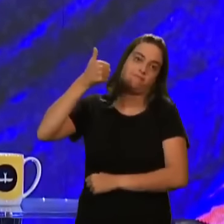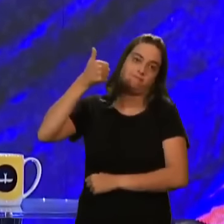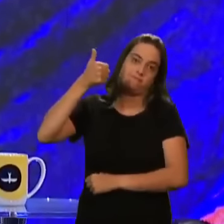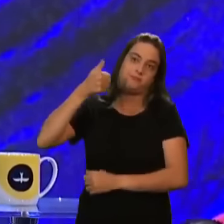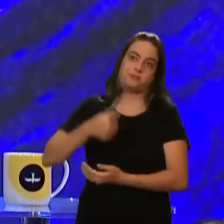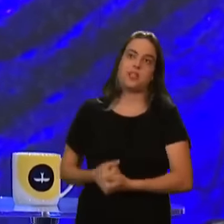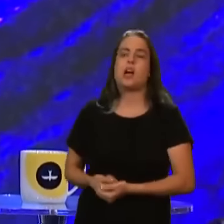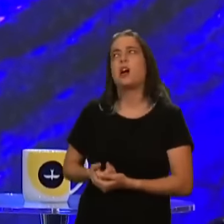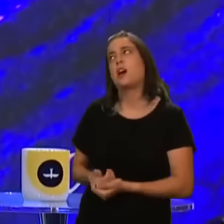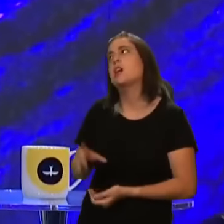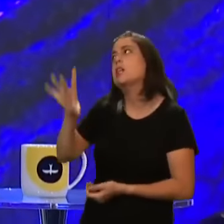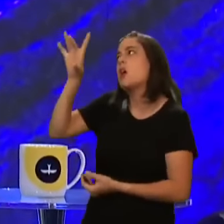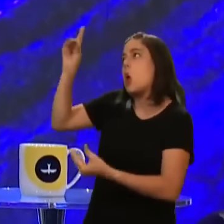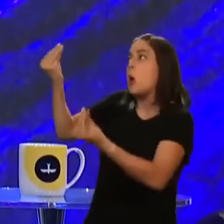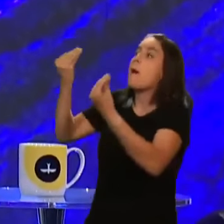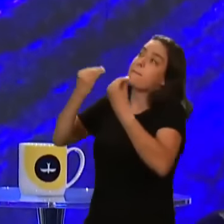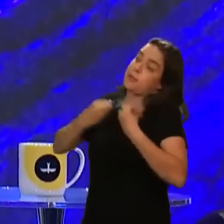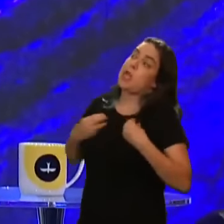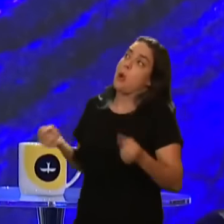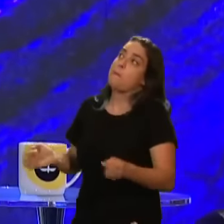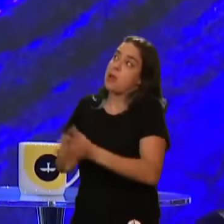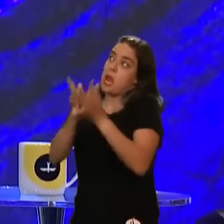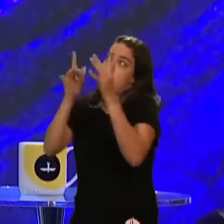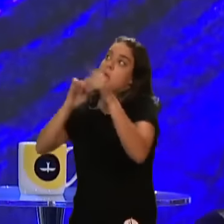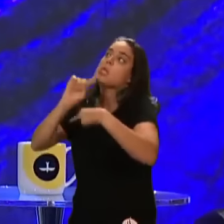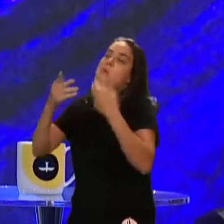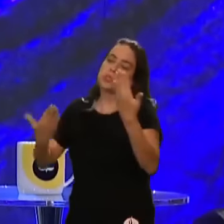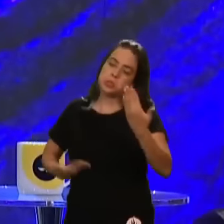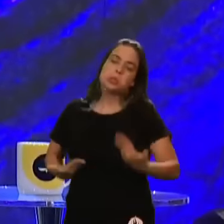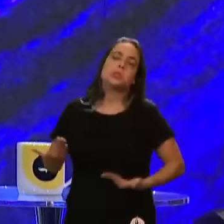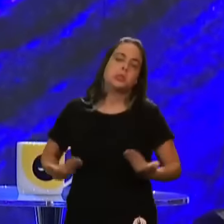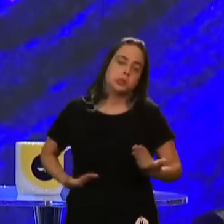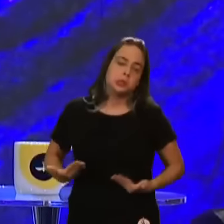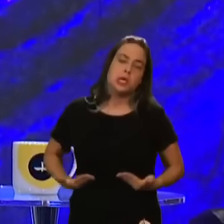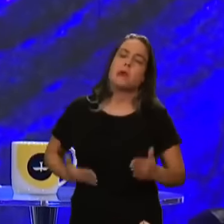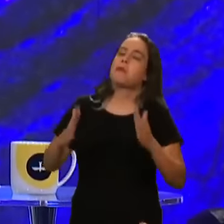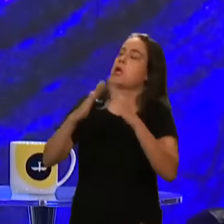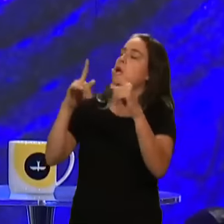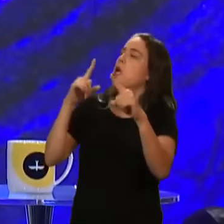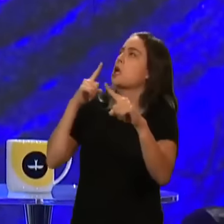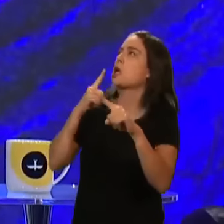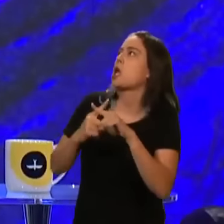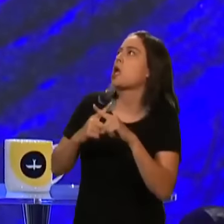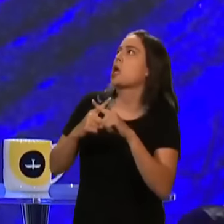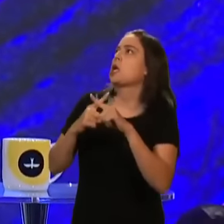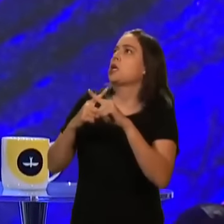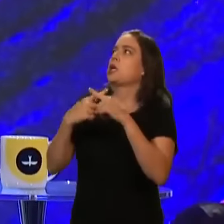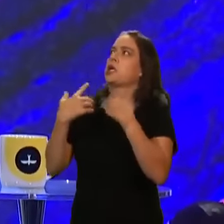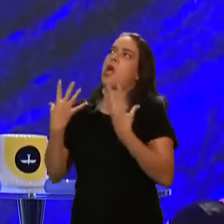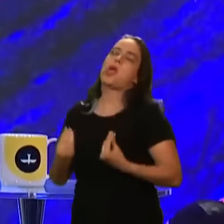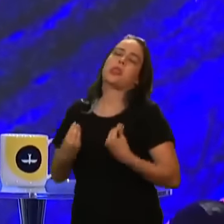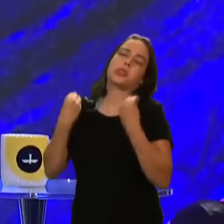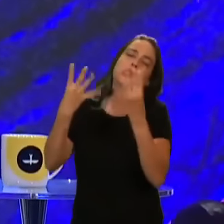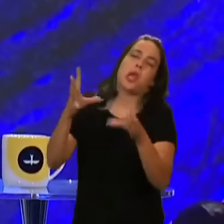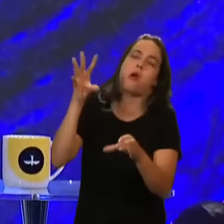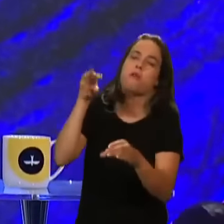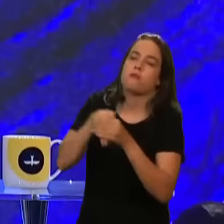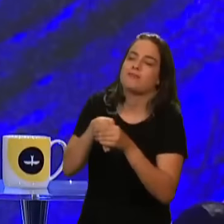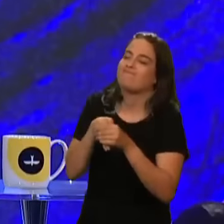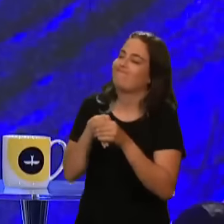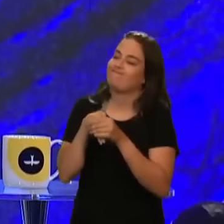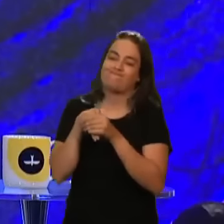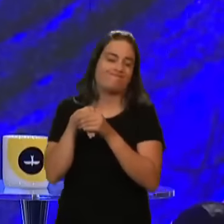Não, Deus, o Senhor me dá um milagre, que aí depois eu vou servir tua casa, aí depois eu vou dar oferta.